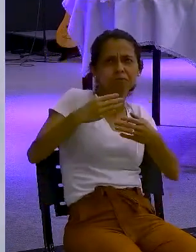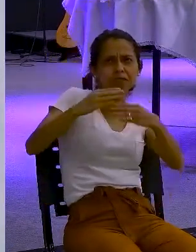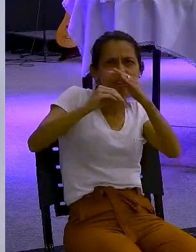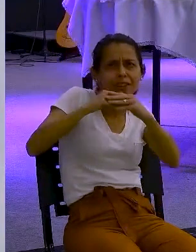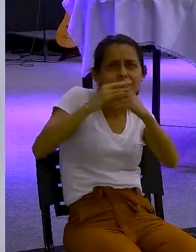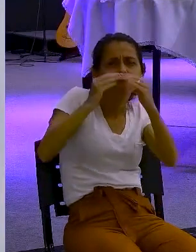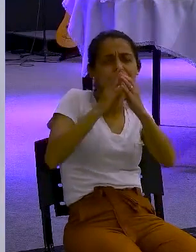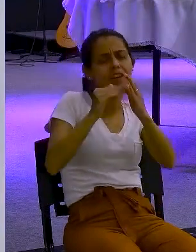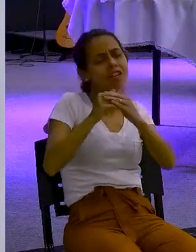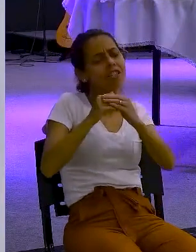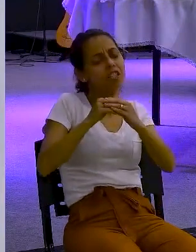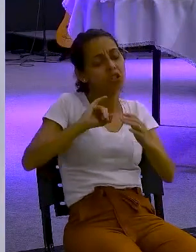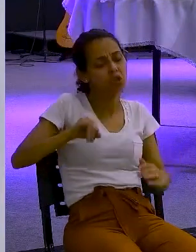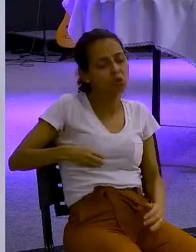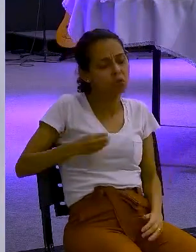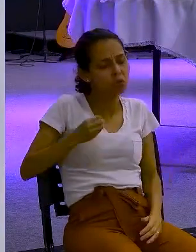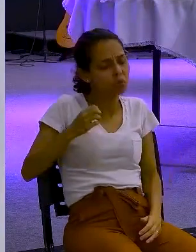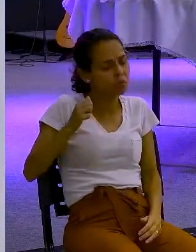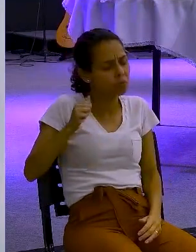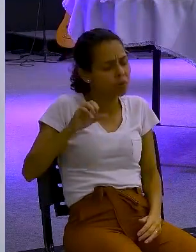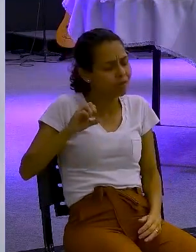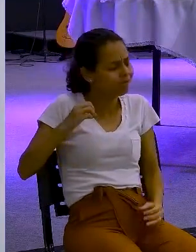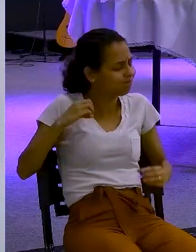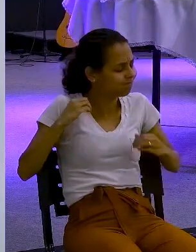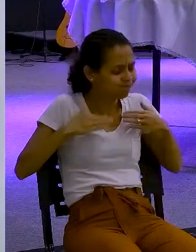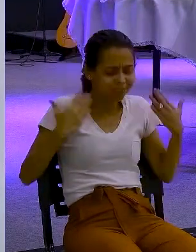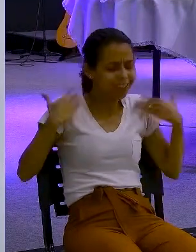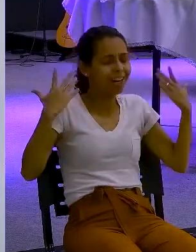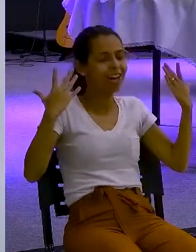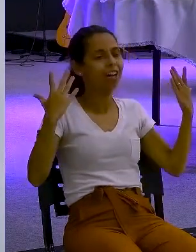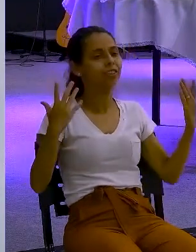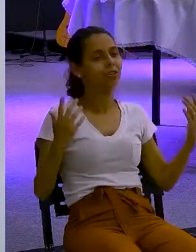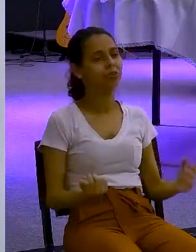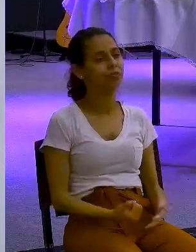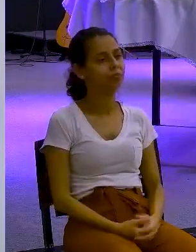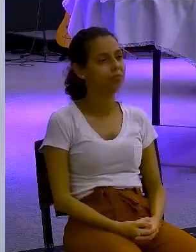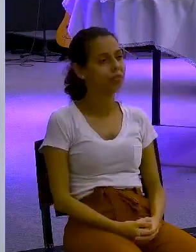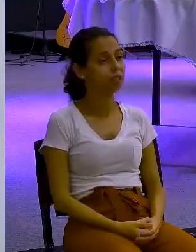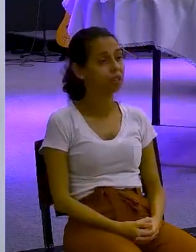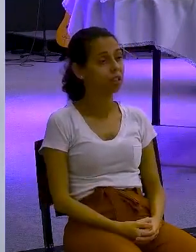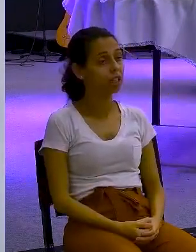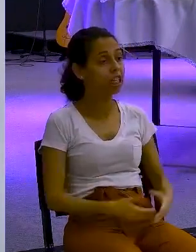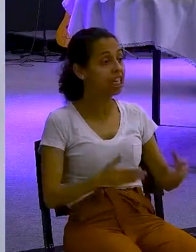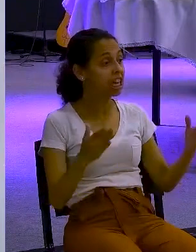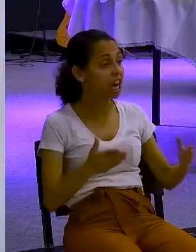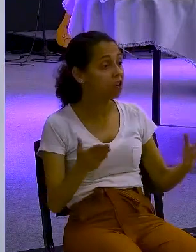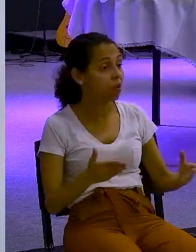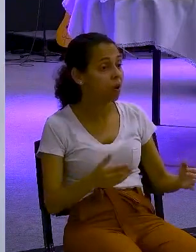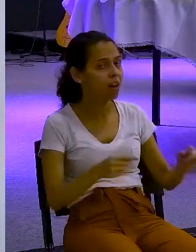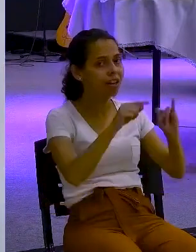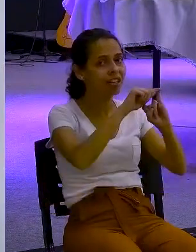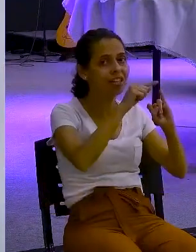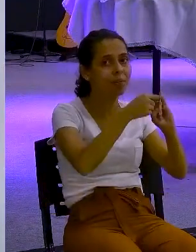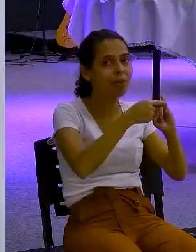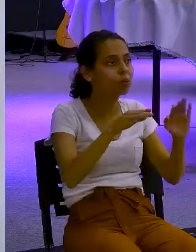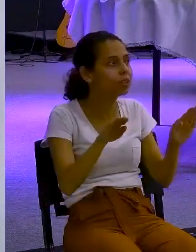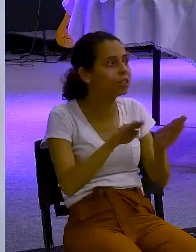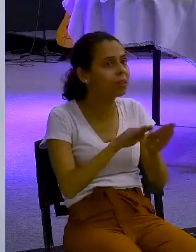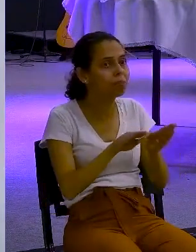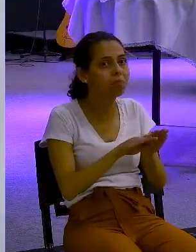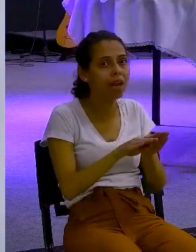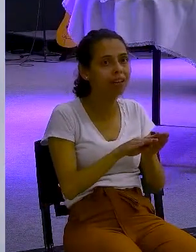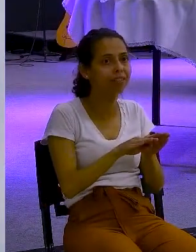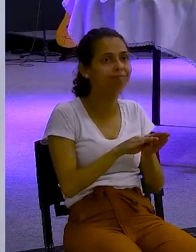presente na vida de João Batista, e agora nos diz o texto que também Isabel é tomada da ação e da presença deste